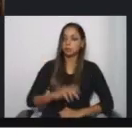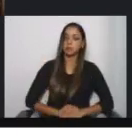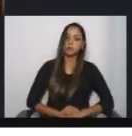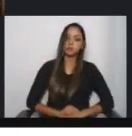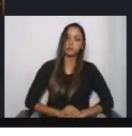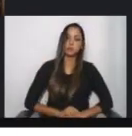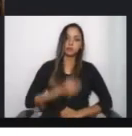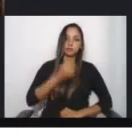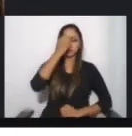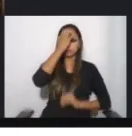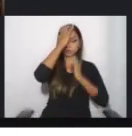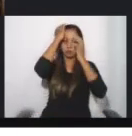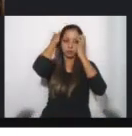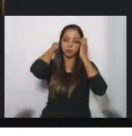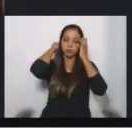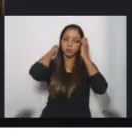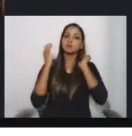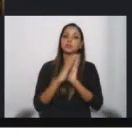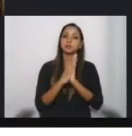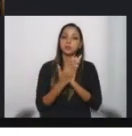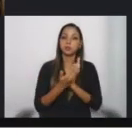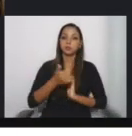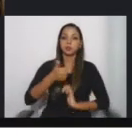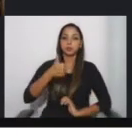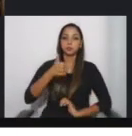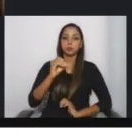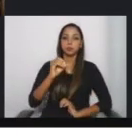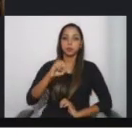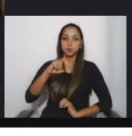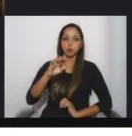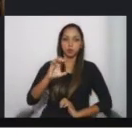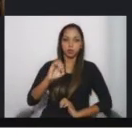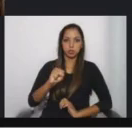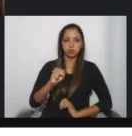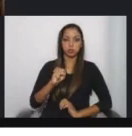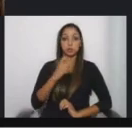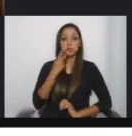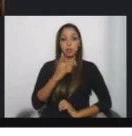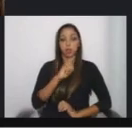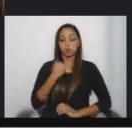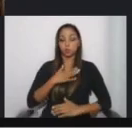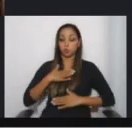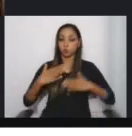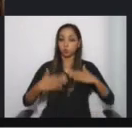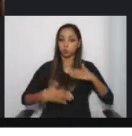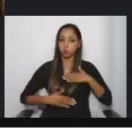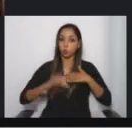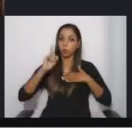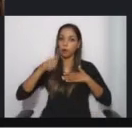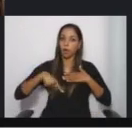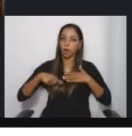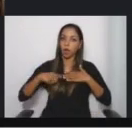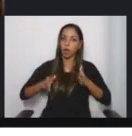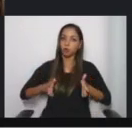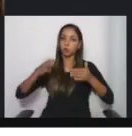Lá em 1 Coríntios, ele vai dizer que o nosso corpo é templo e morada do Espírito Santo. Nós sabemos